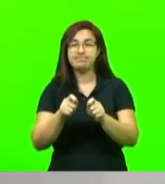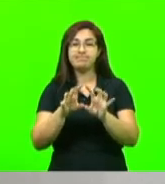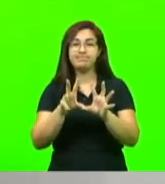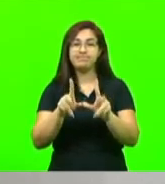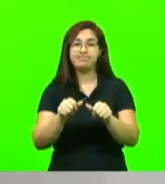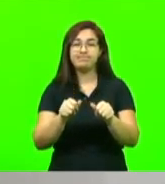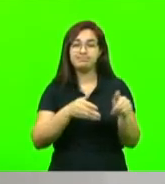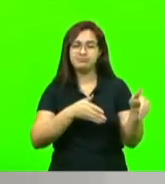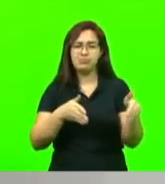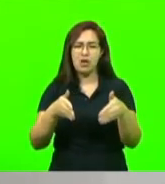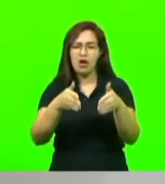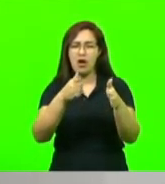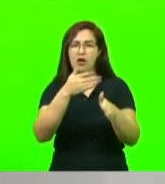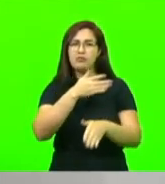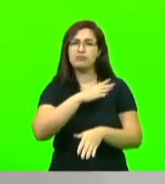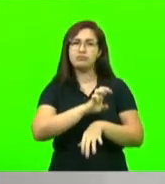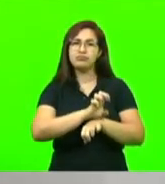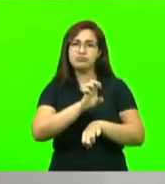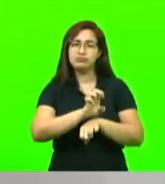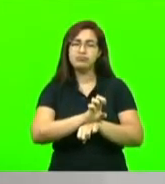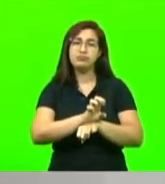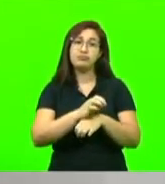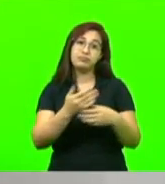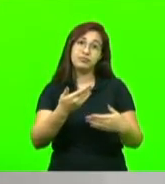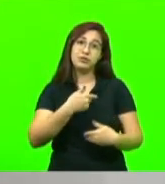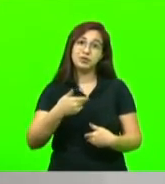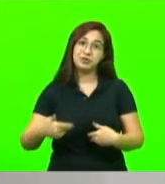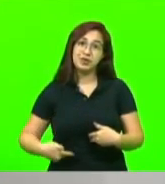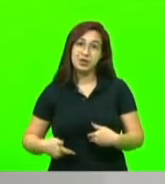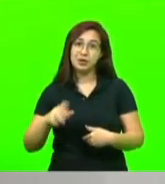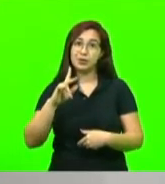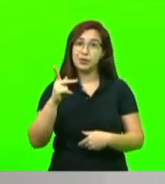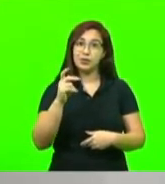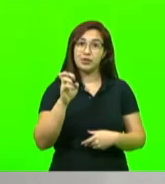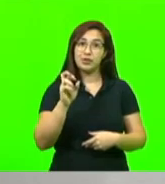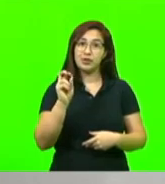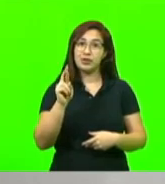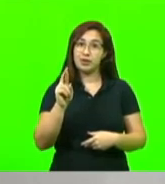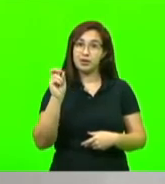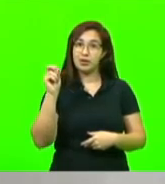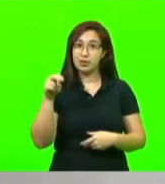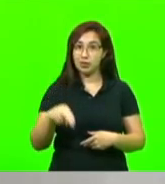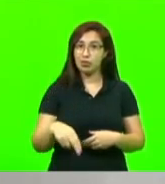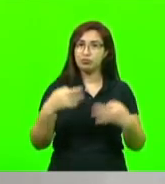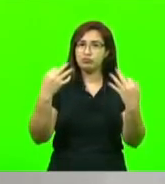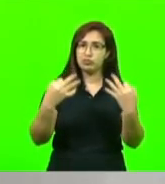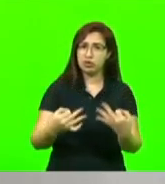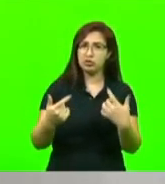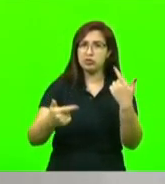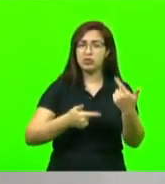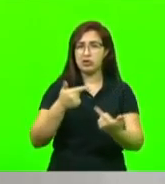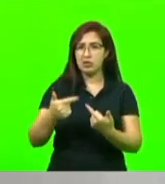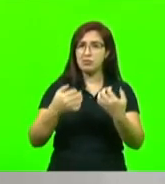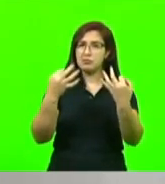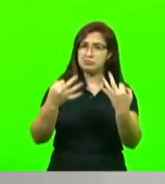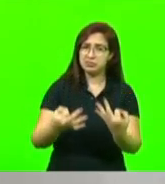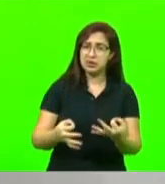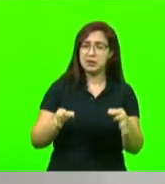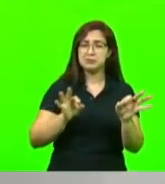Estado nesse período. Então, o governador Heron Jordani cumpriu muito bem sua tarefa, é uma pessoa extremamente preparada,